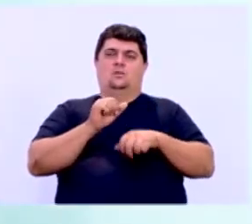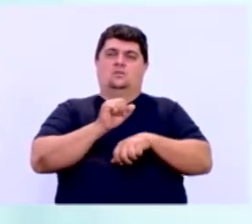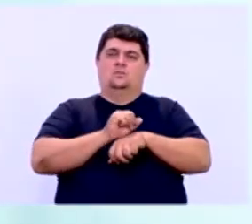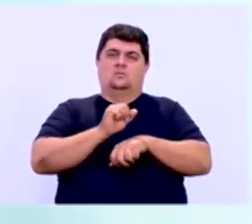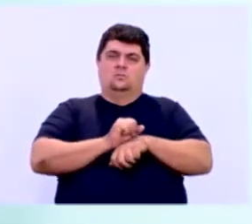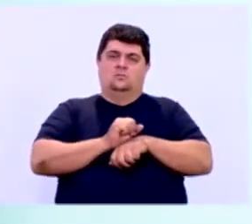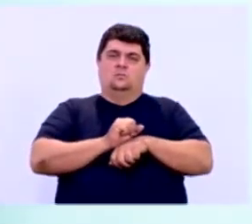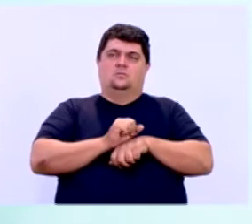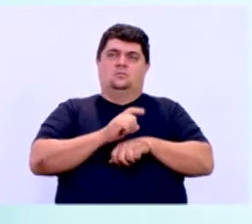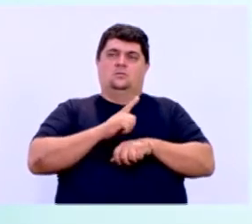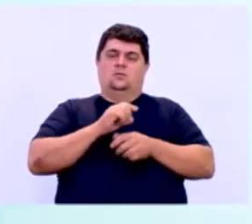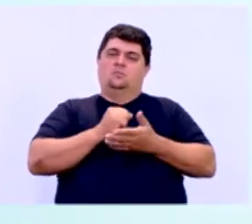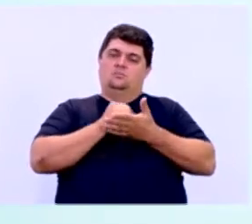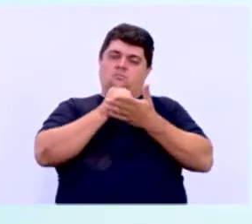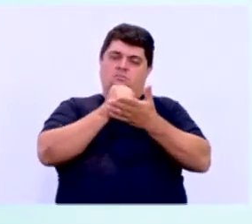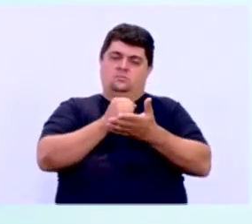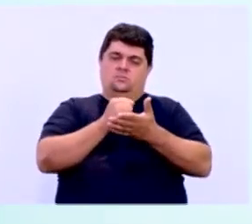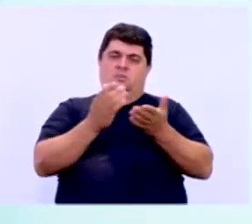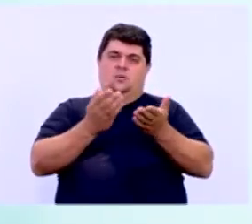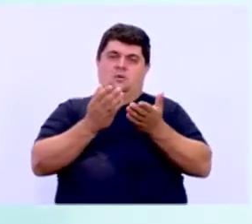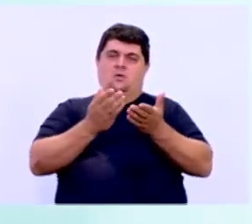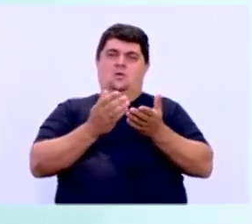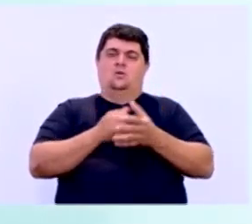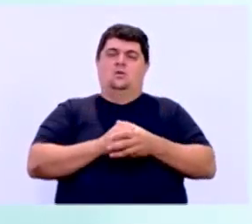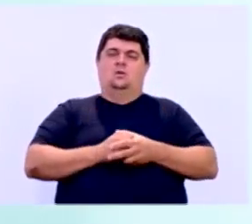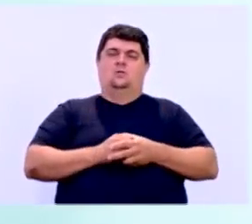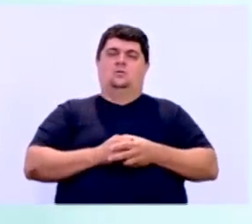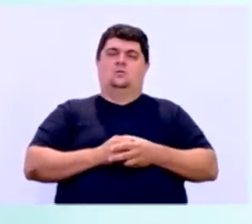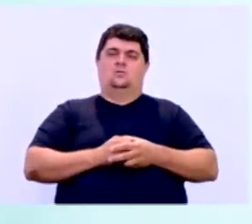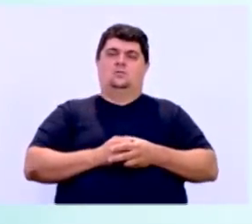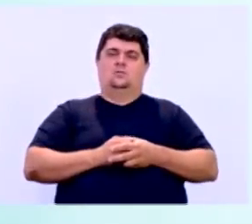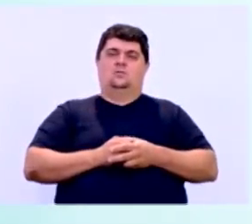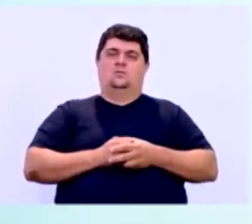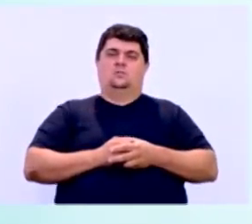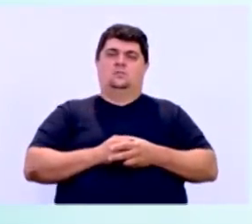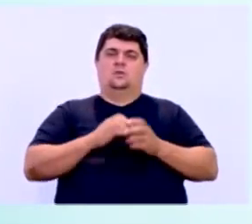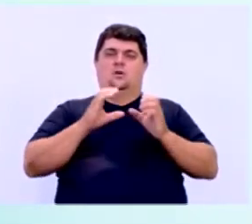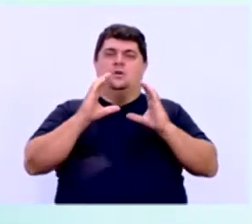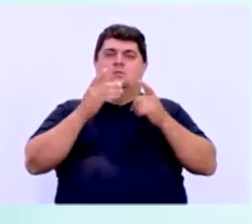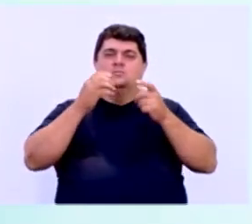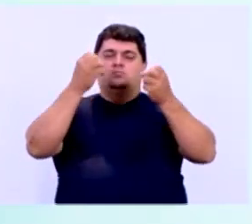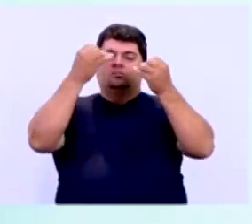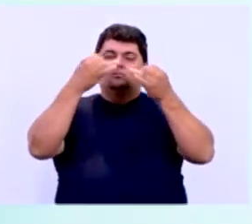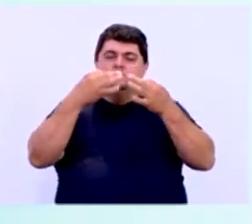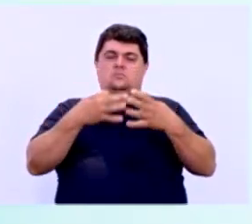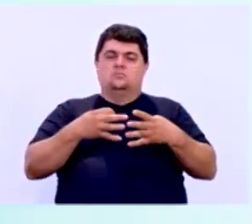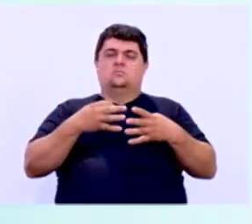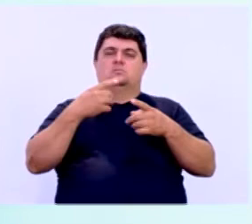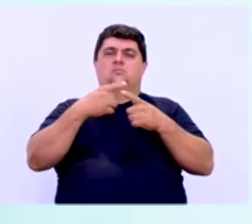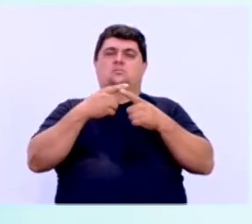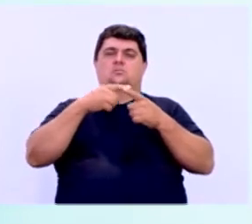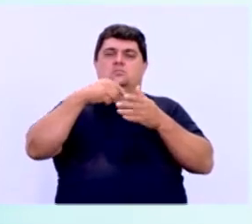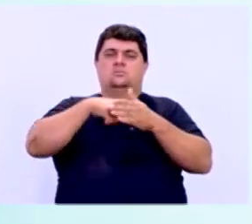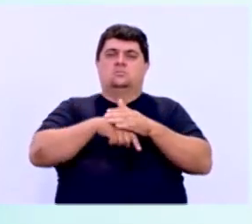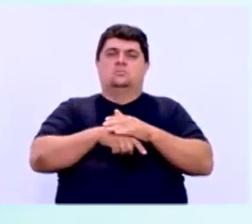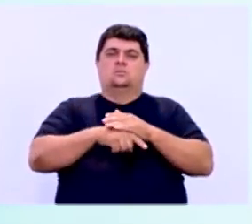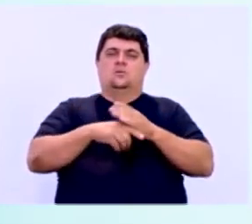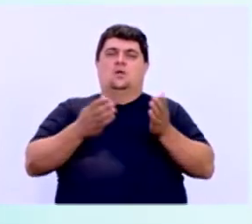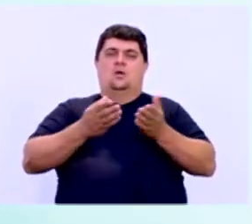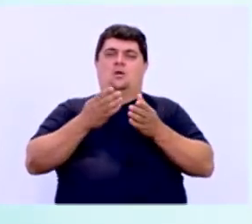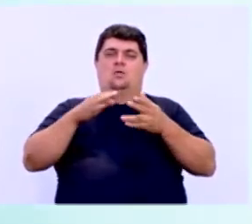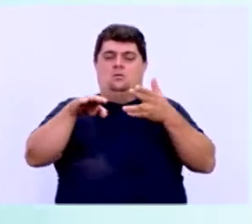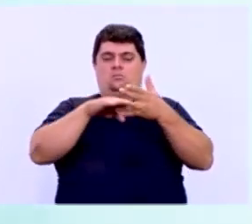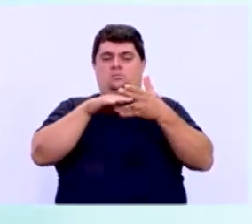né, ter contribuído nesse primeiro momento, né, esclarecido algumas dúvidas acerca do nosso planejamento financeiro. Nós vamos ter